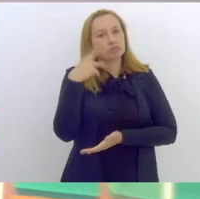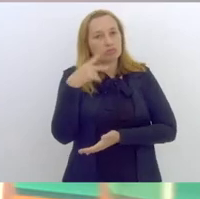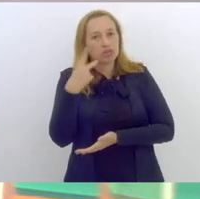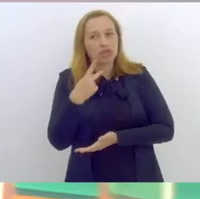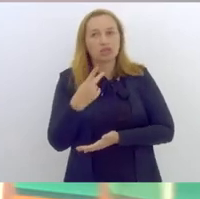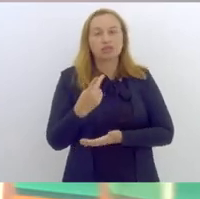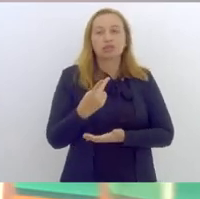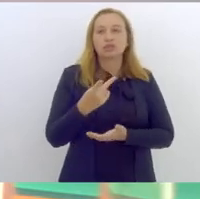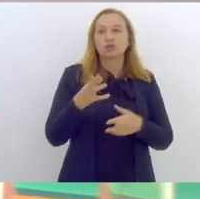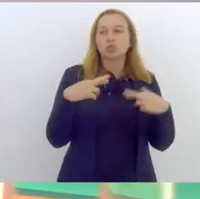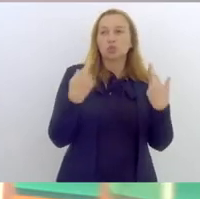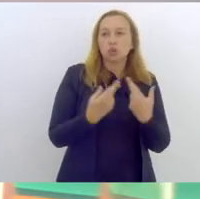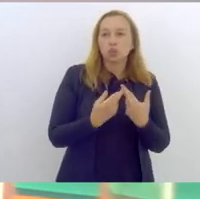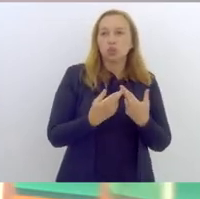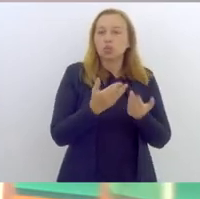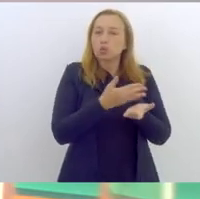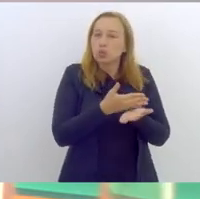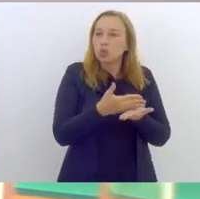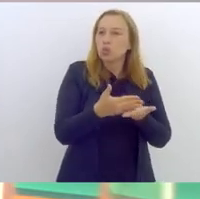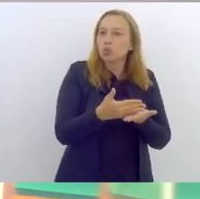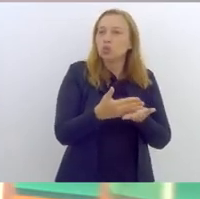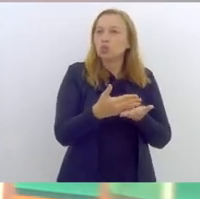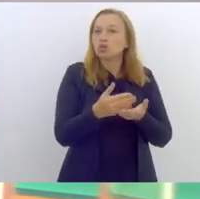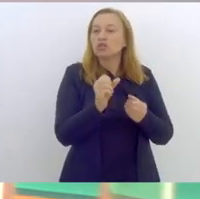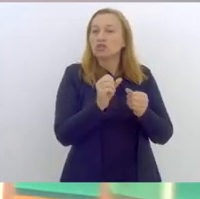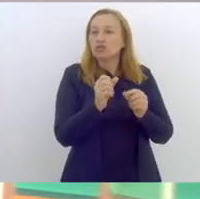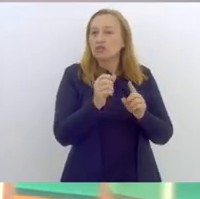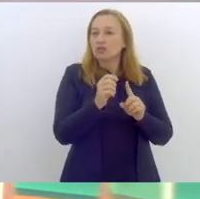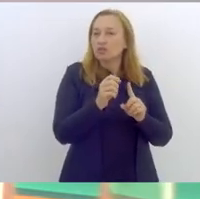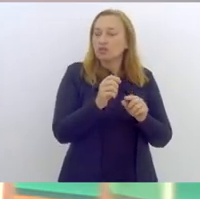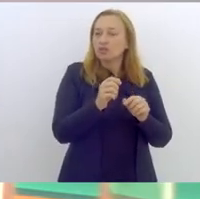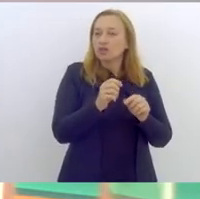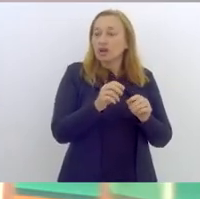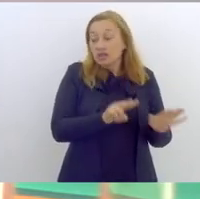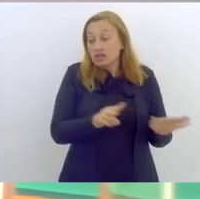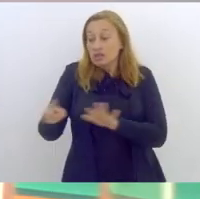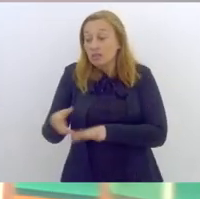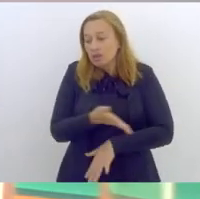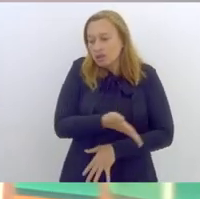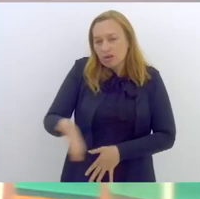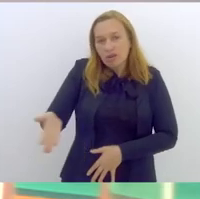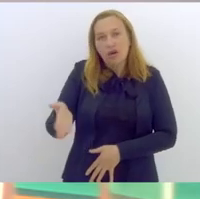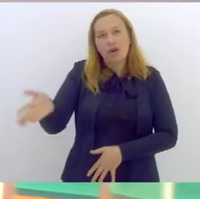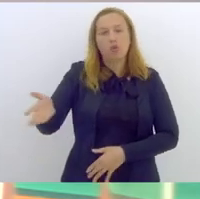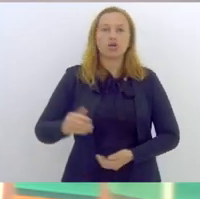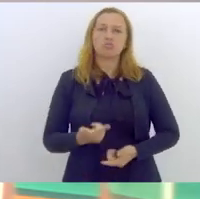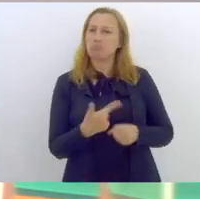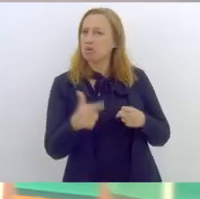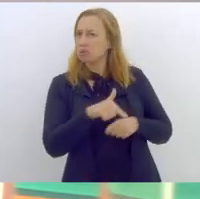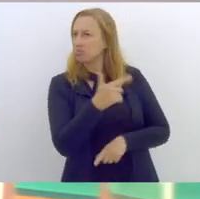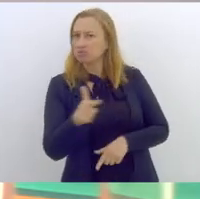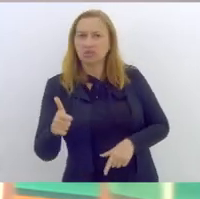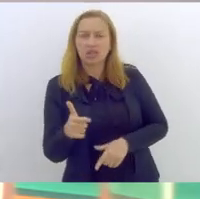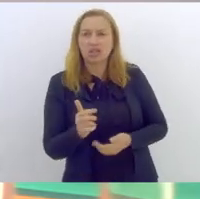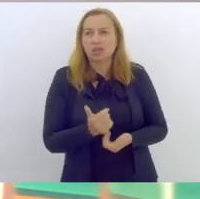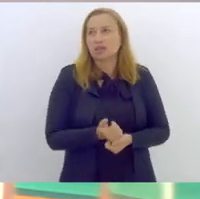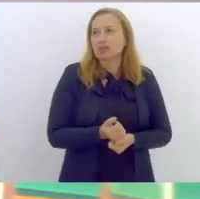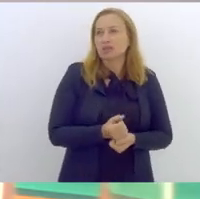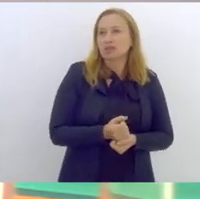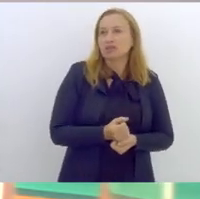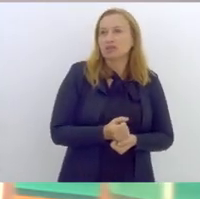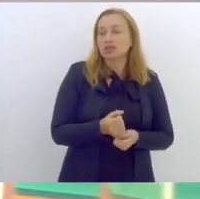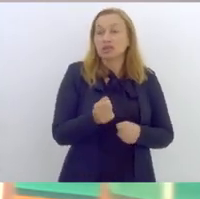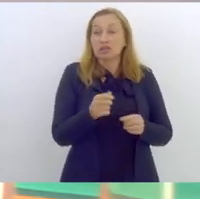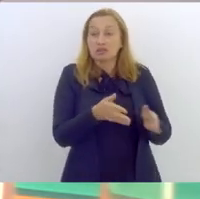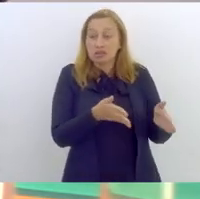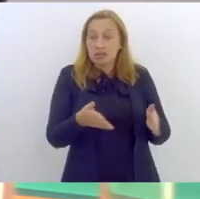que essa reunião começa a ser feita ainda esta semana tem problema nenhum que seja durante esta